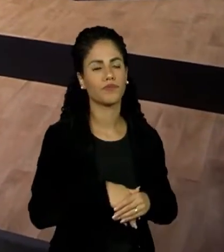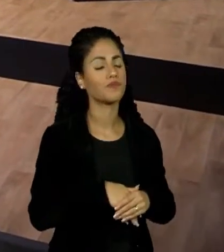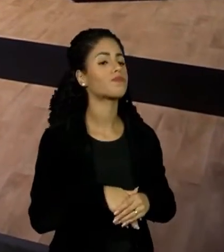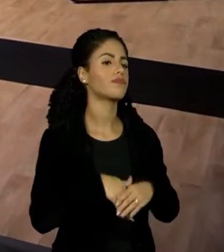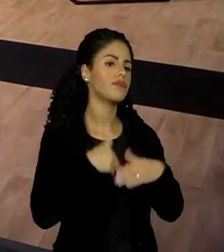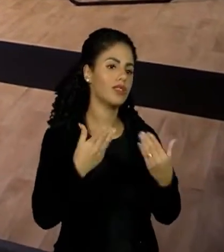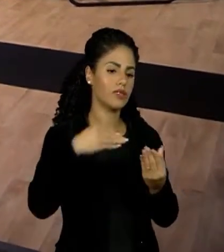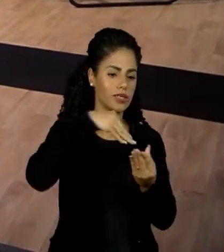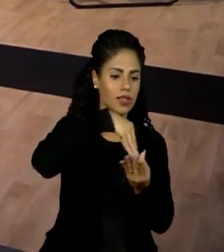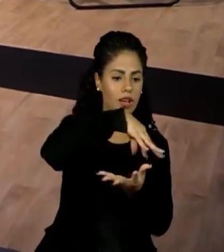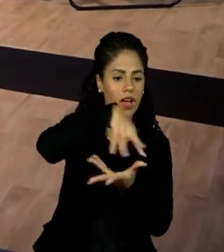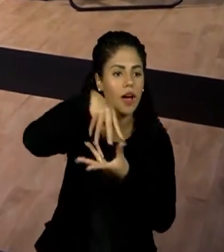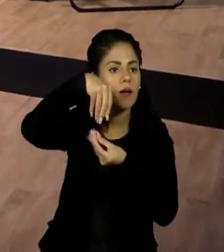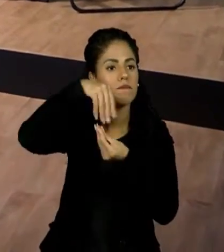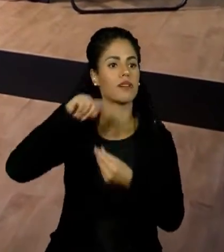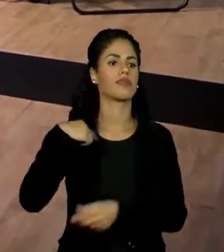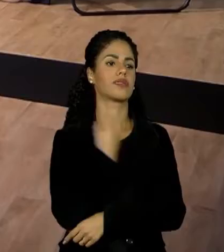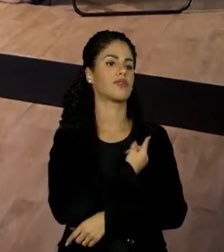imprensa peca nesse